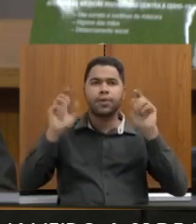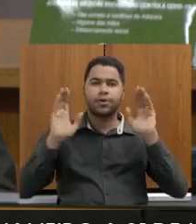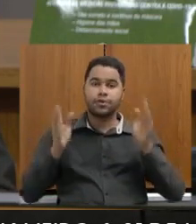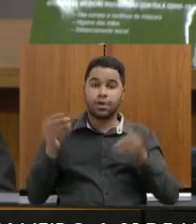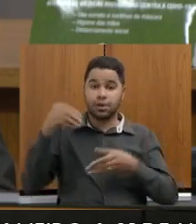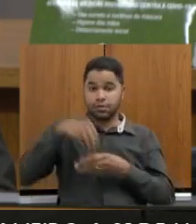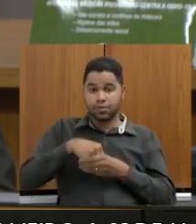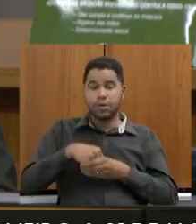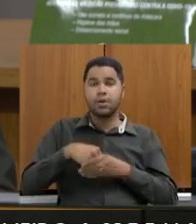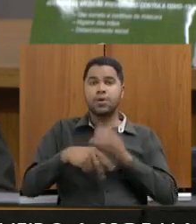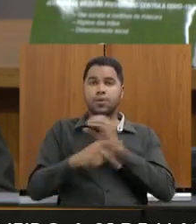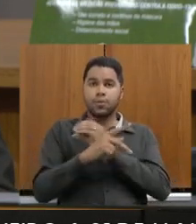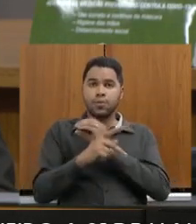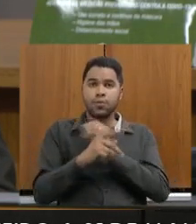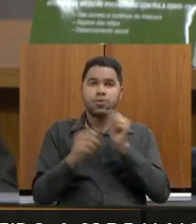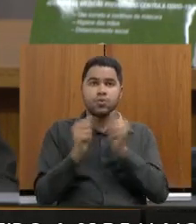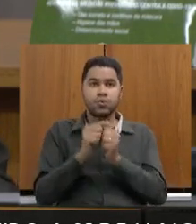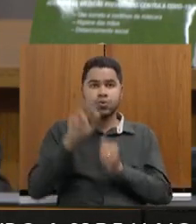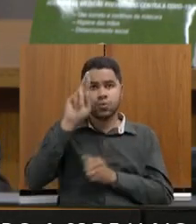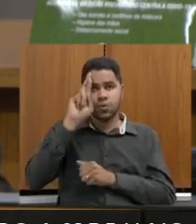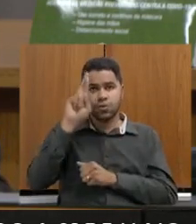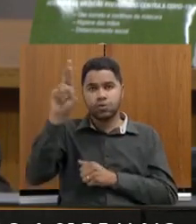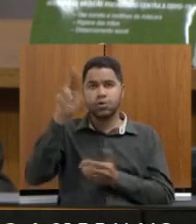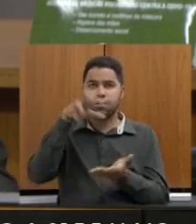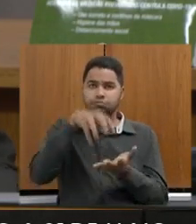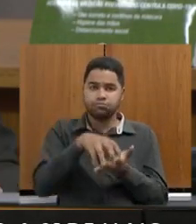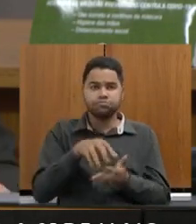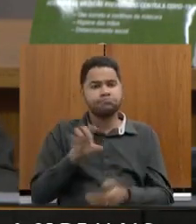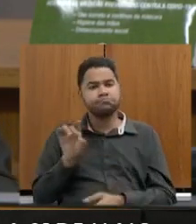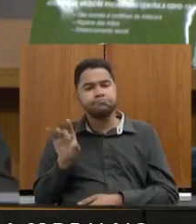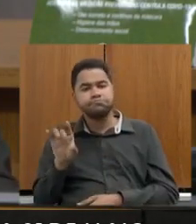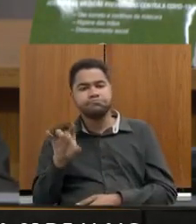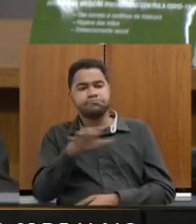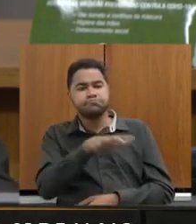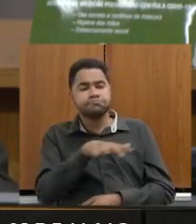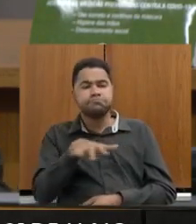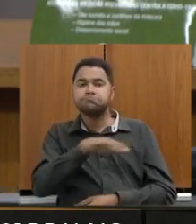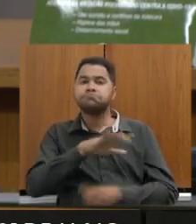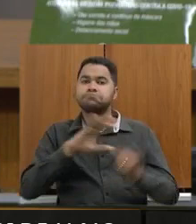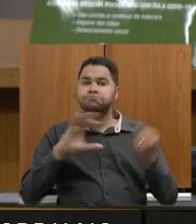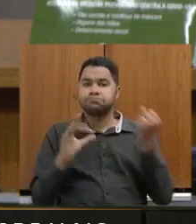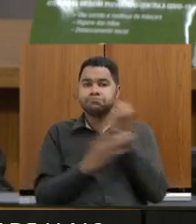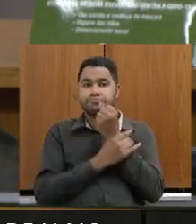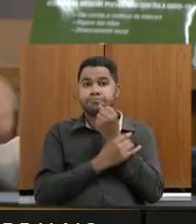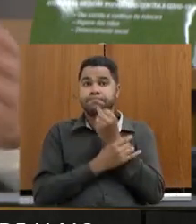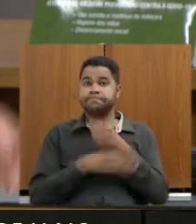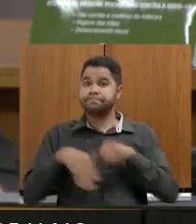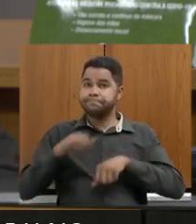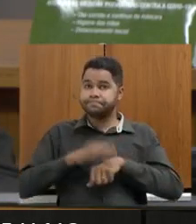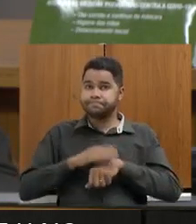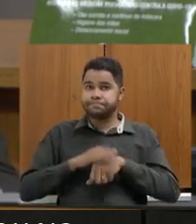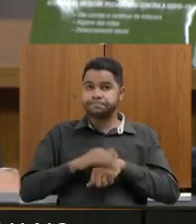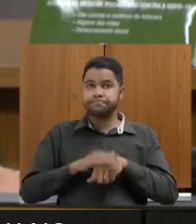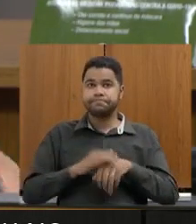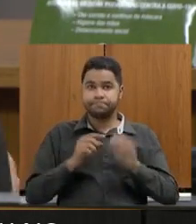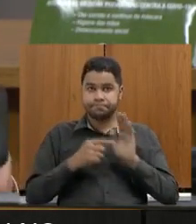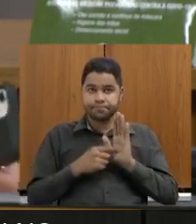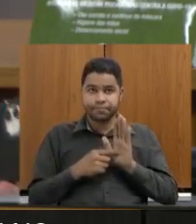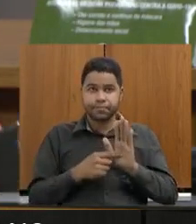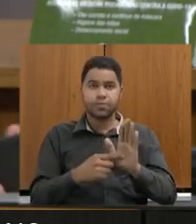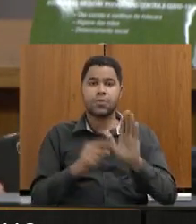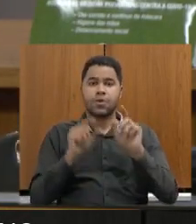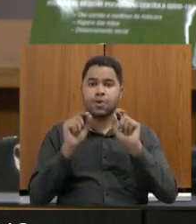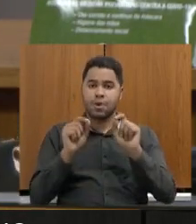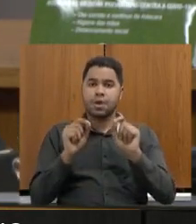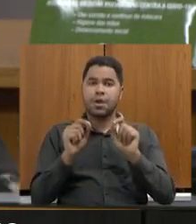tem feito interna venda por esse viu com o chefe de departamento olhando cada área estamos muito seguros de que essa medida Face O que é o